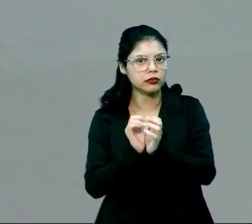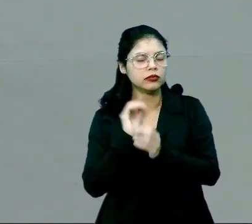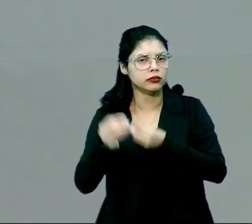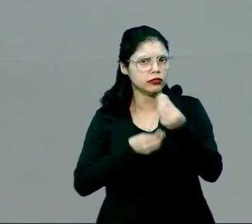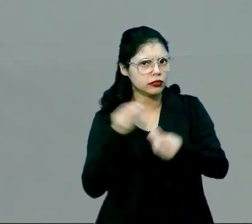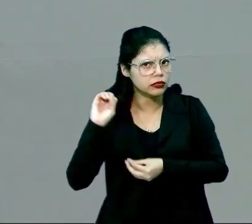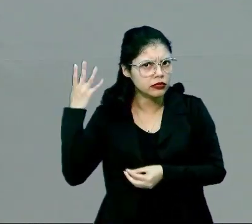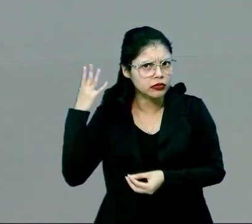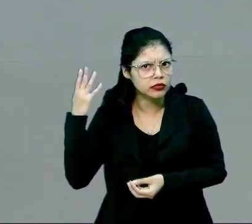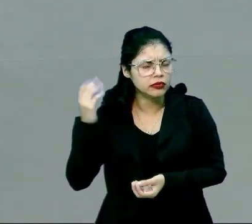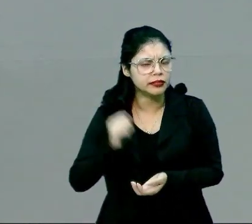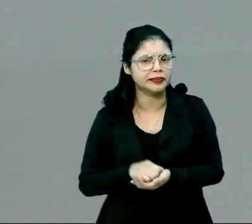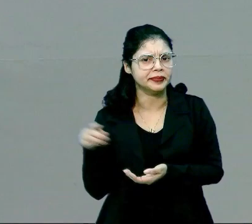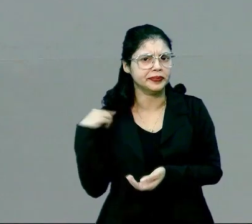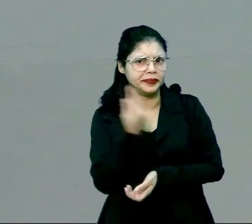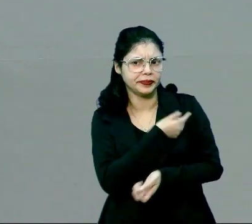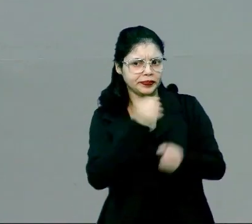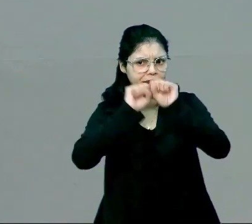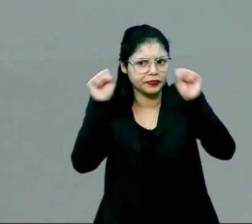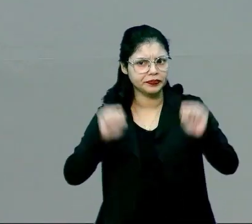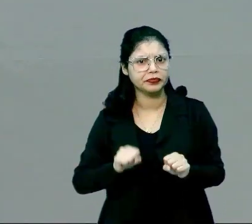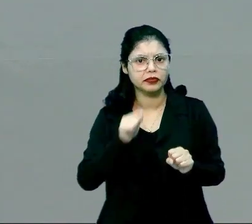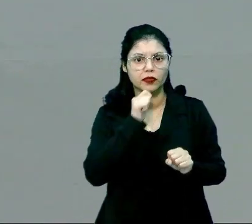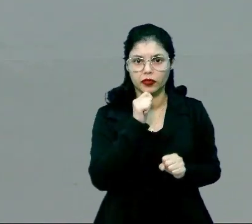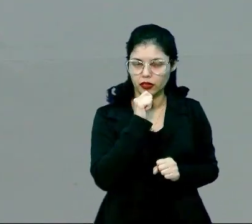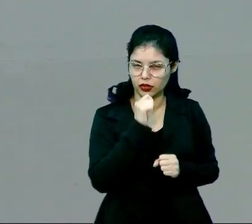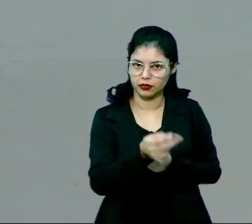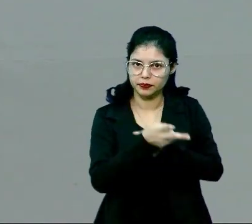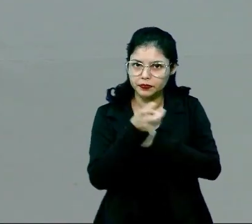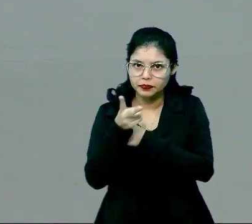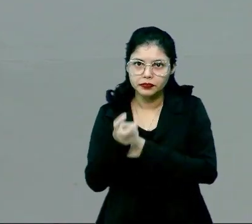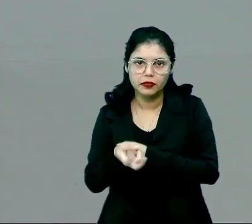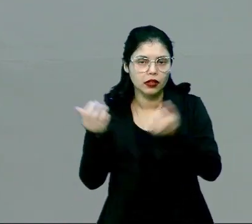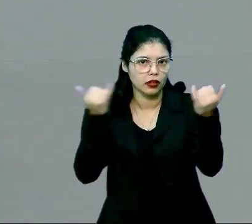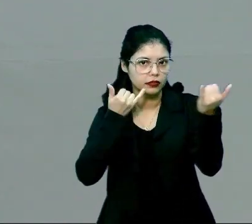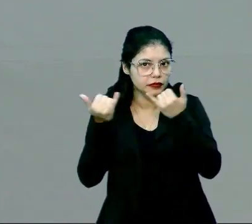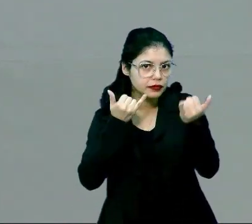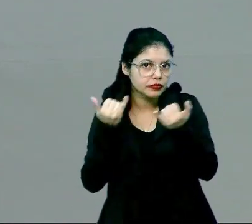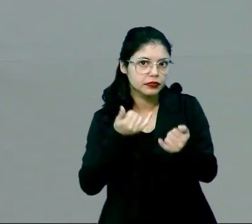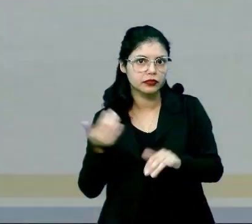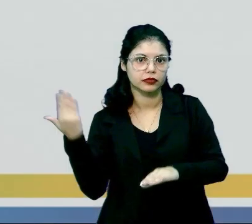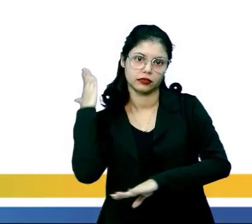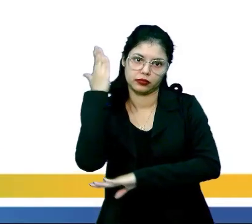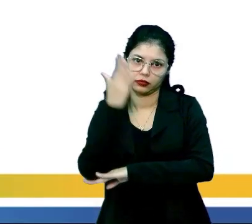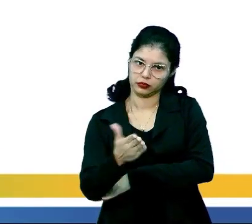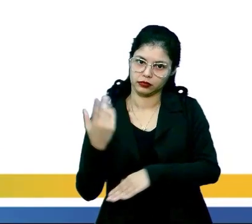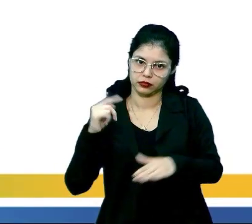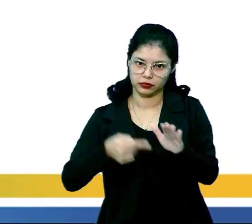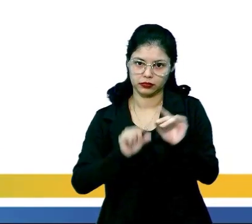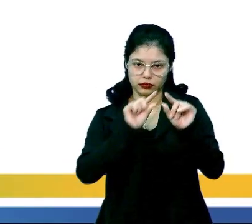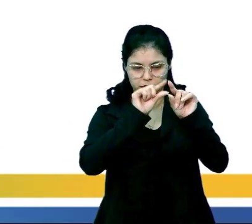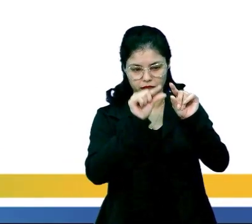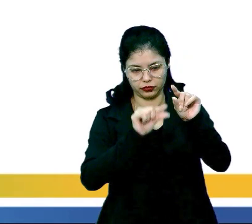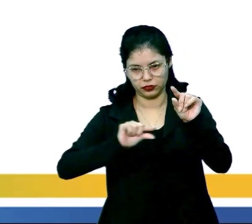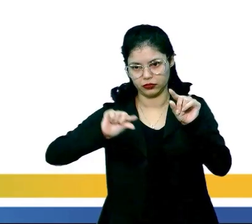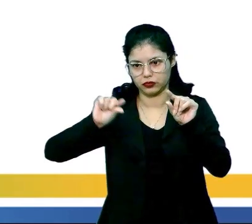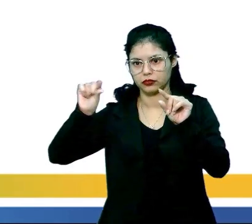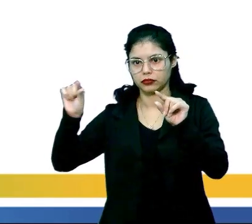é que funciona? O nosso sistema, quando ele capta essas informações, ele segue um caminho dentro desse